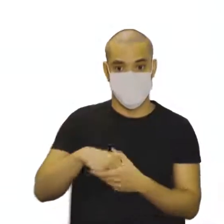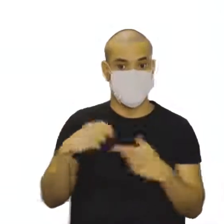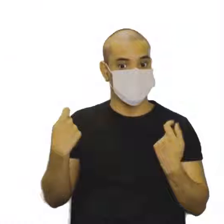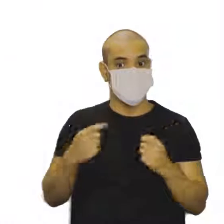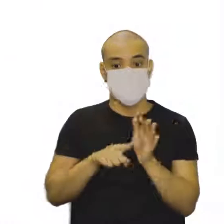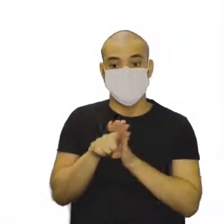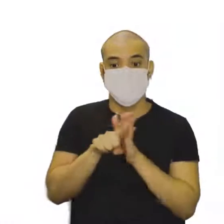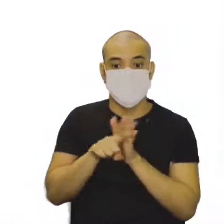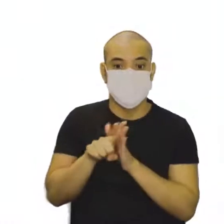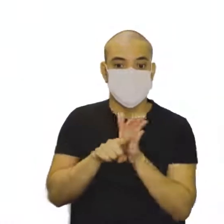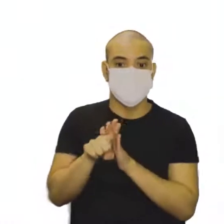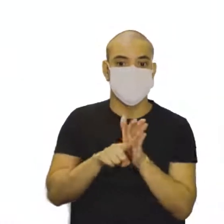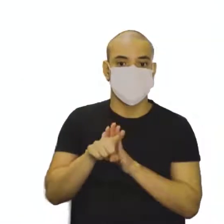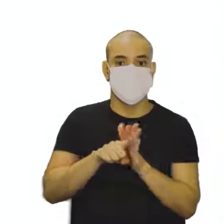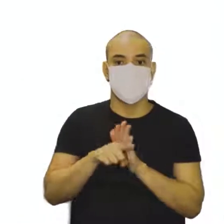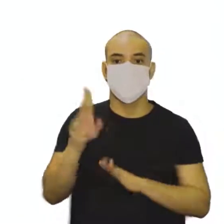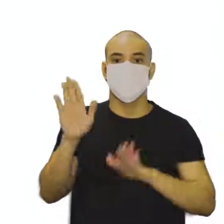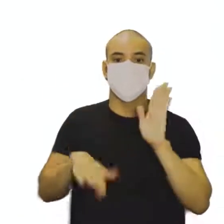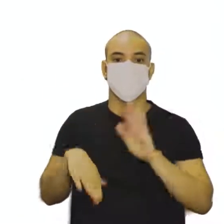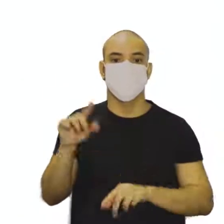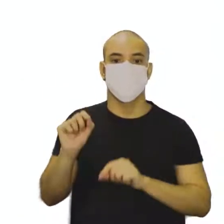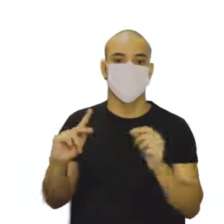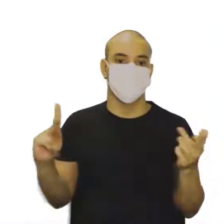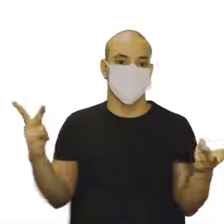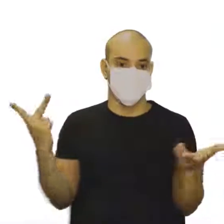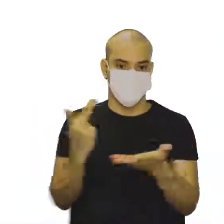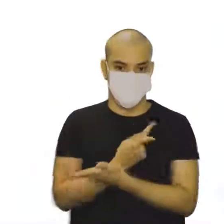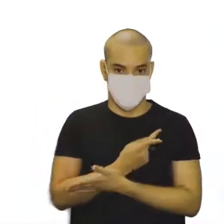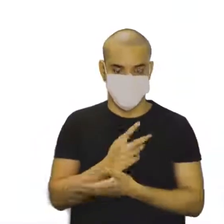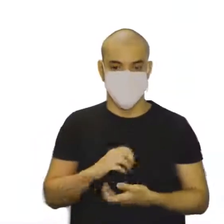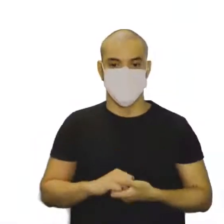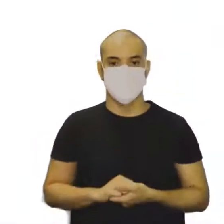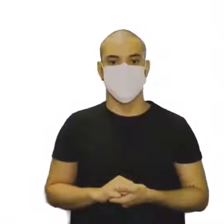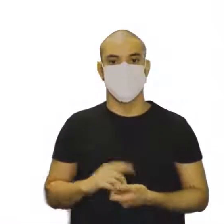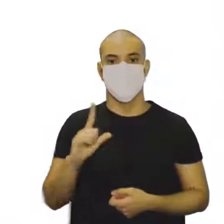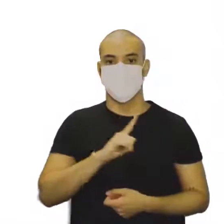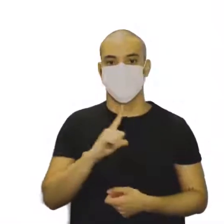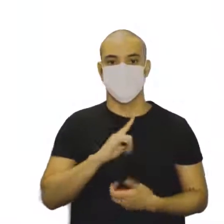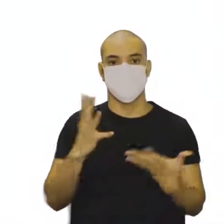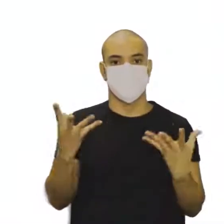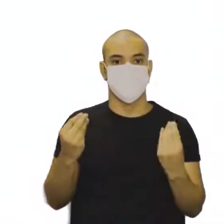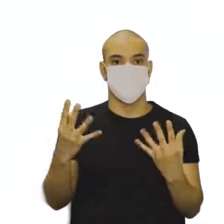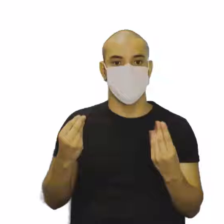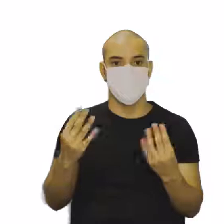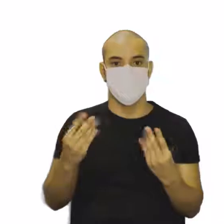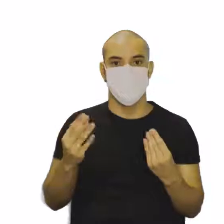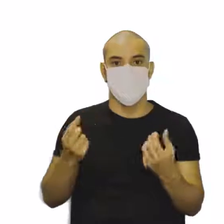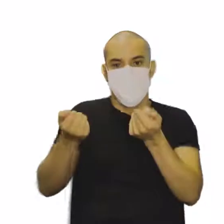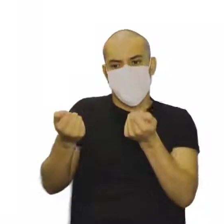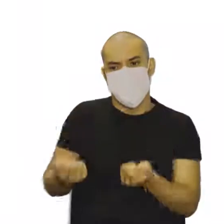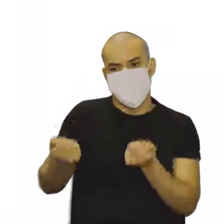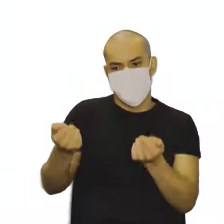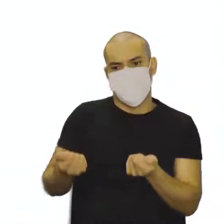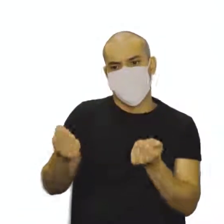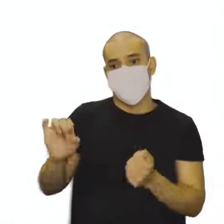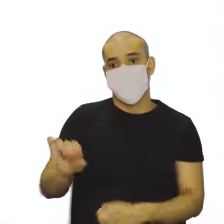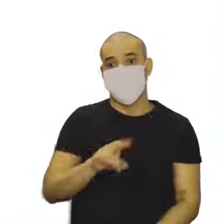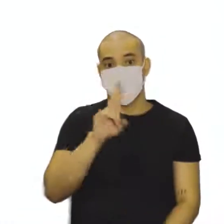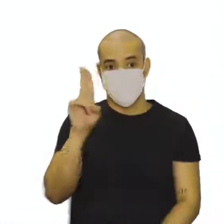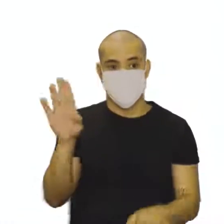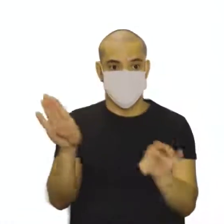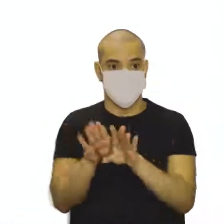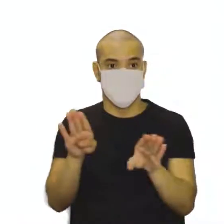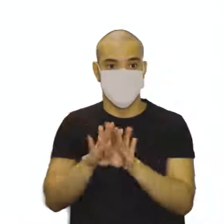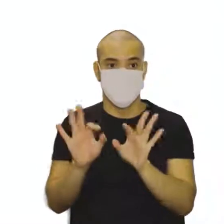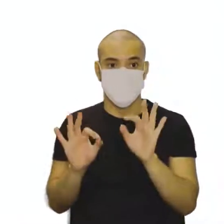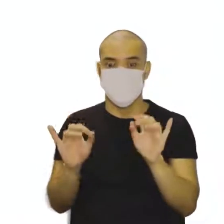que ser investigado. Geralmente, eu tenho sobrecargas de longa duração ou curtos circuitos aqui como